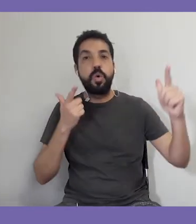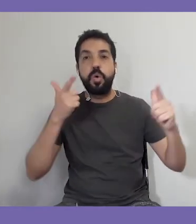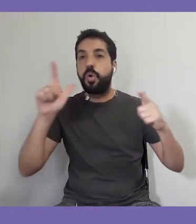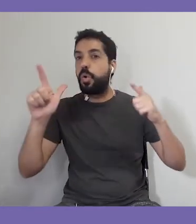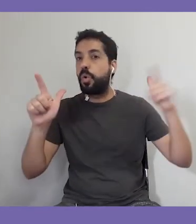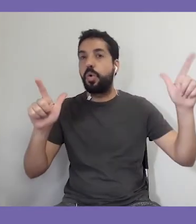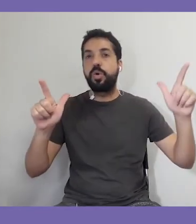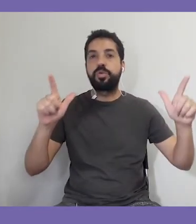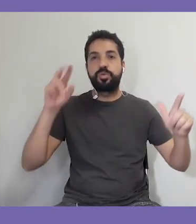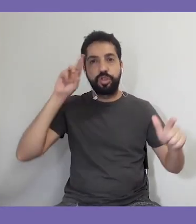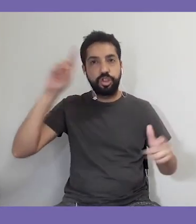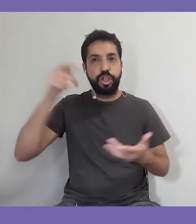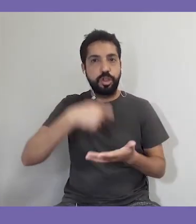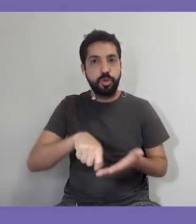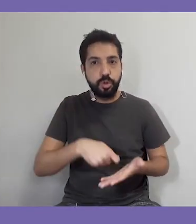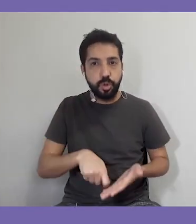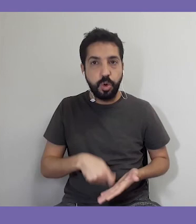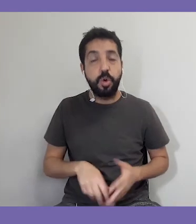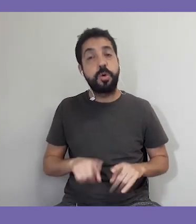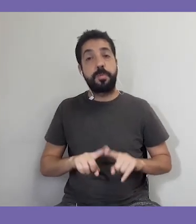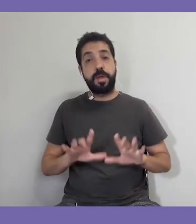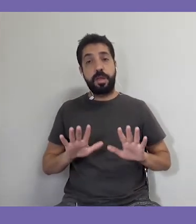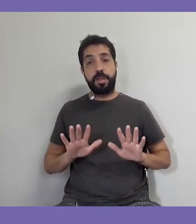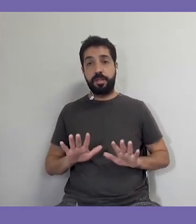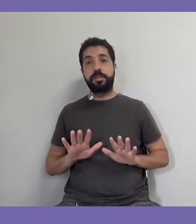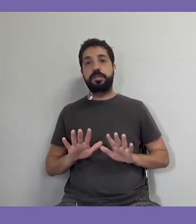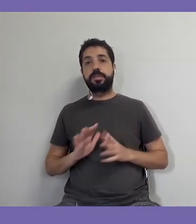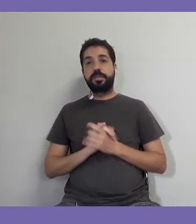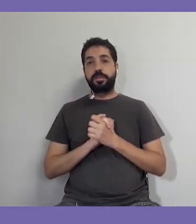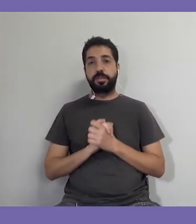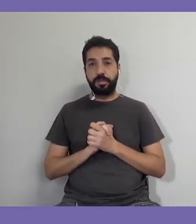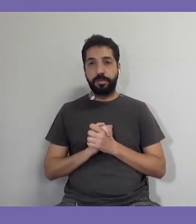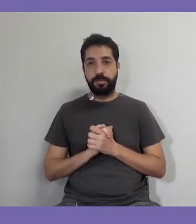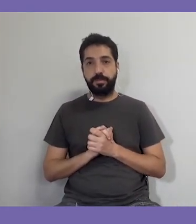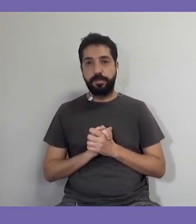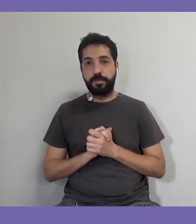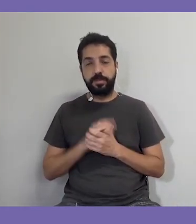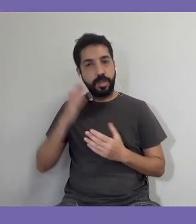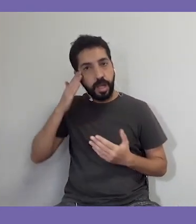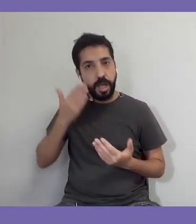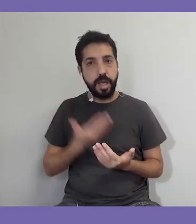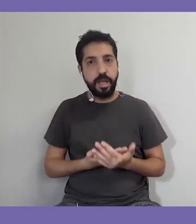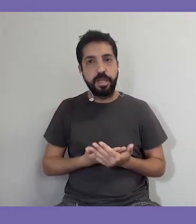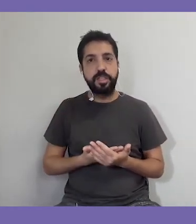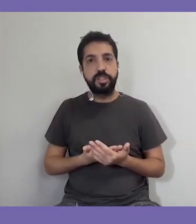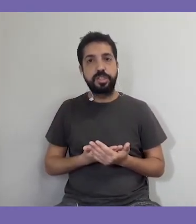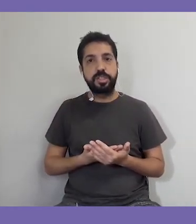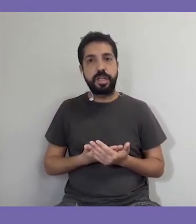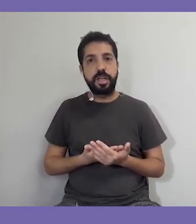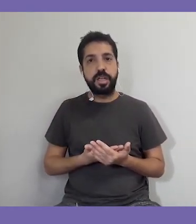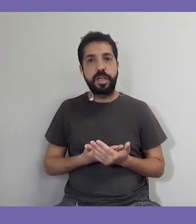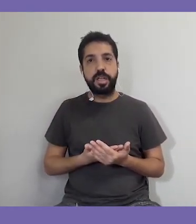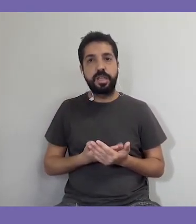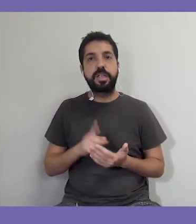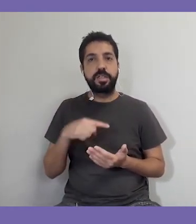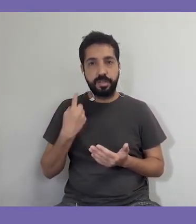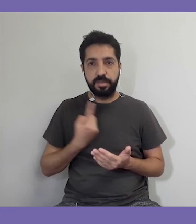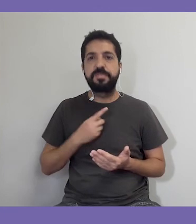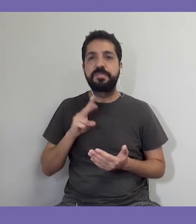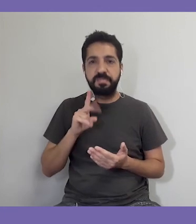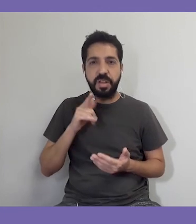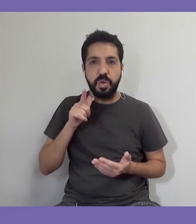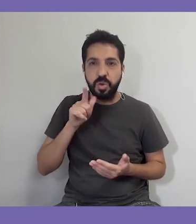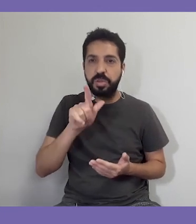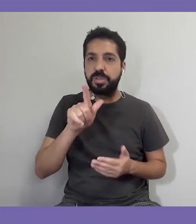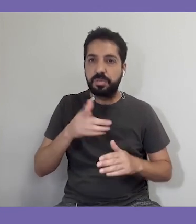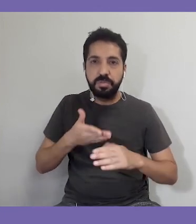Conhecer, né, outros diretores, mas é, acreditar, né, que